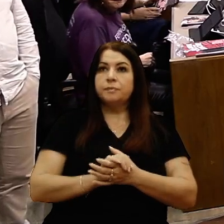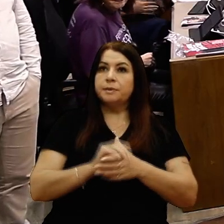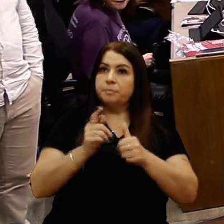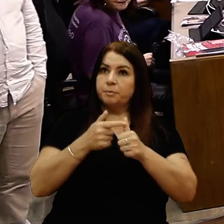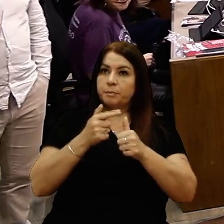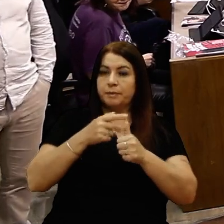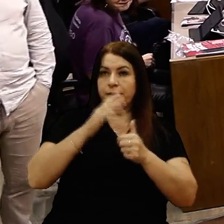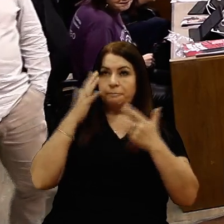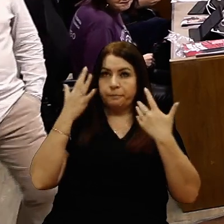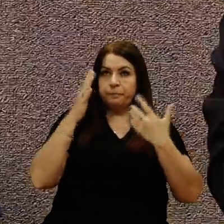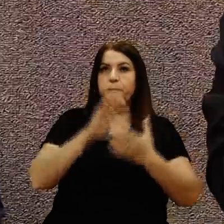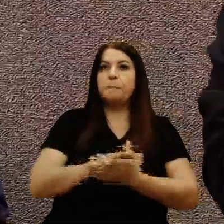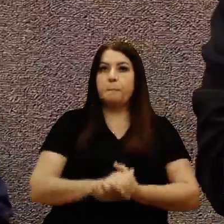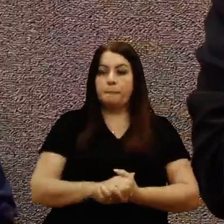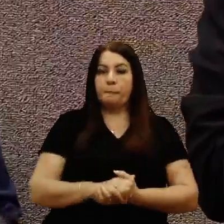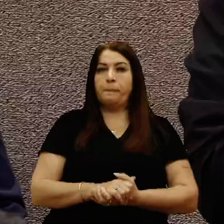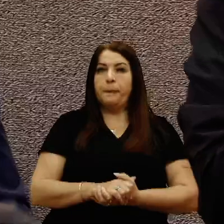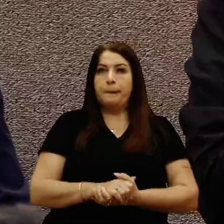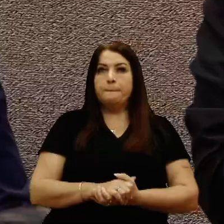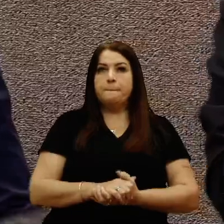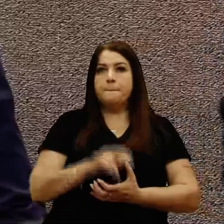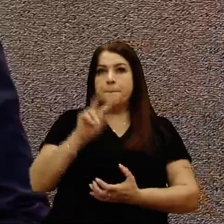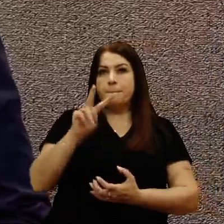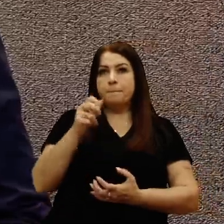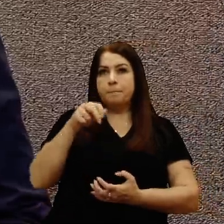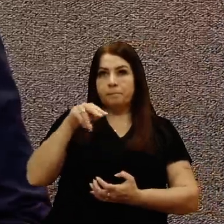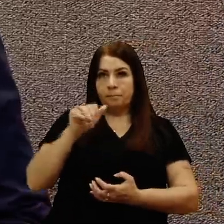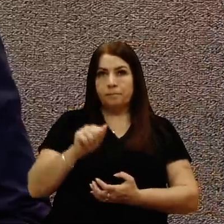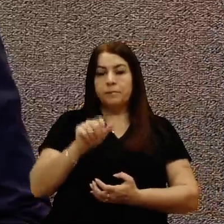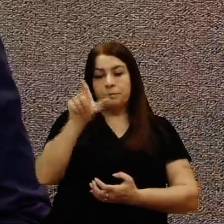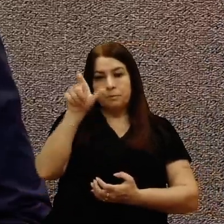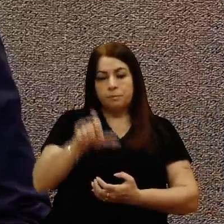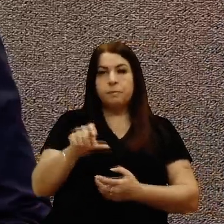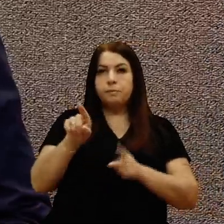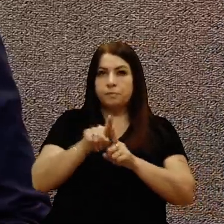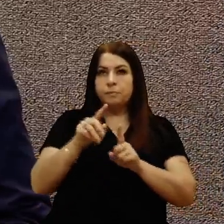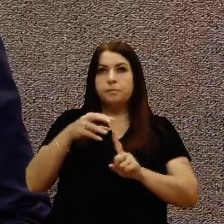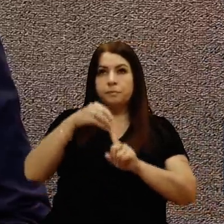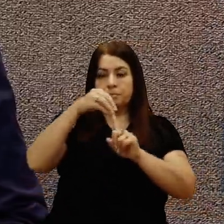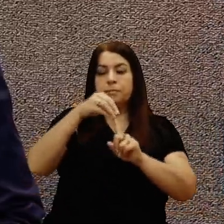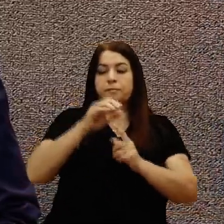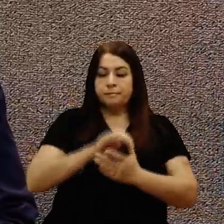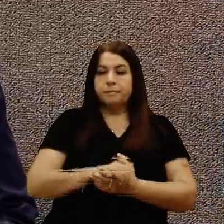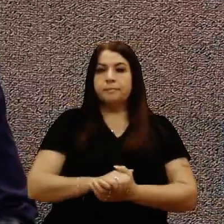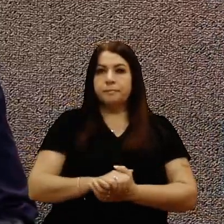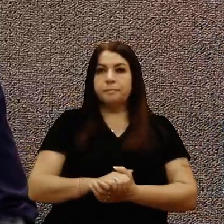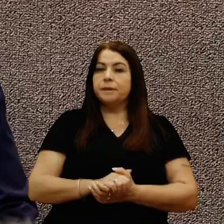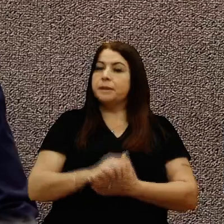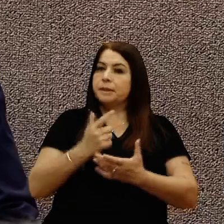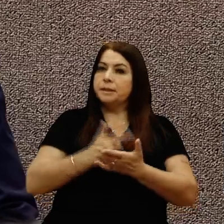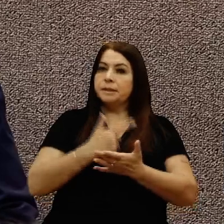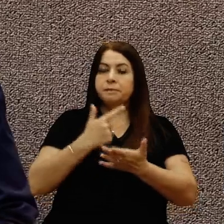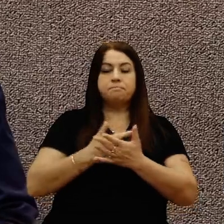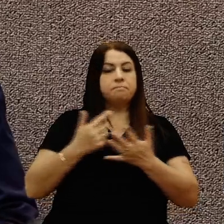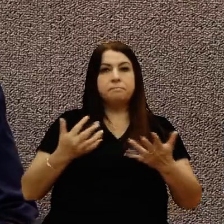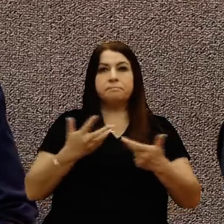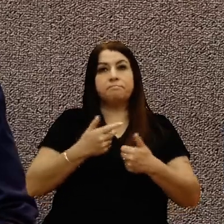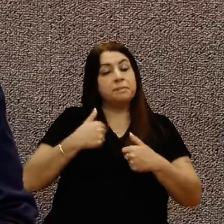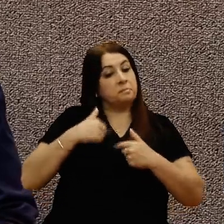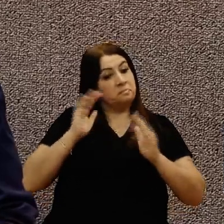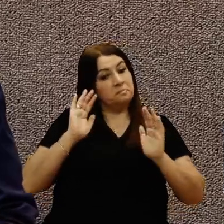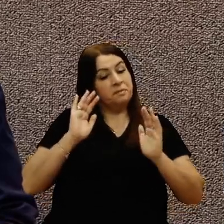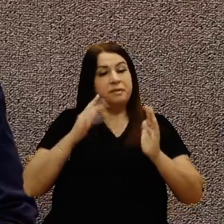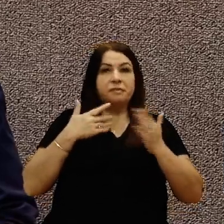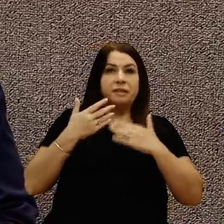presidente, parabenizar a Vossa Excelência e a Vânia, na pessoa da Vânia, principalmente esse livro sensacional. Eu sou suspeito em